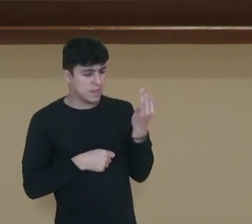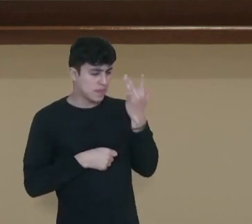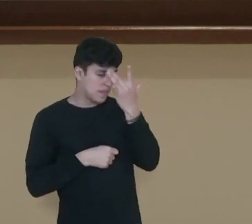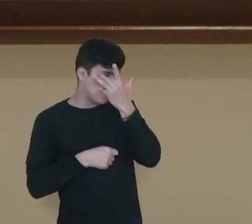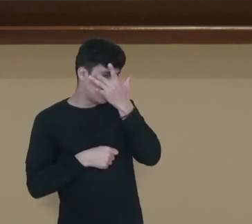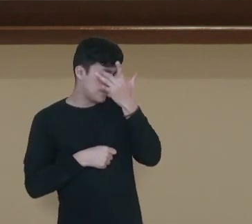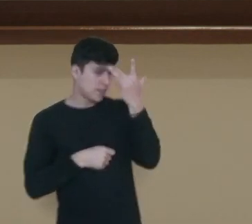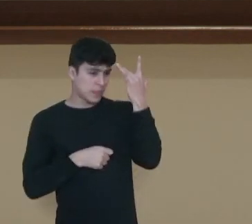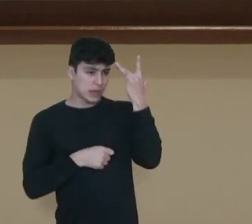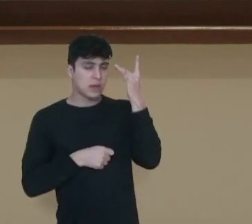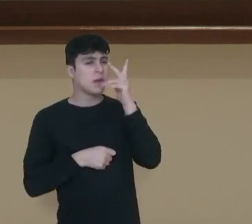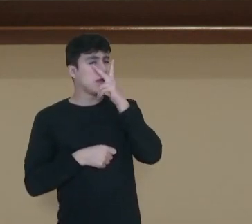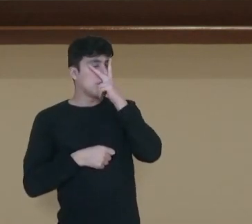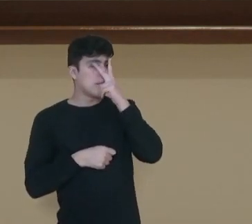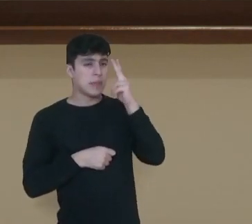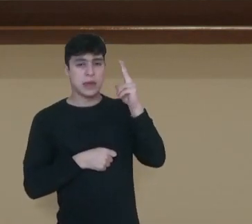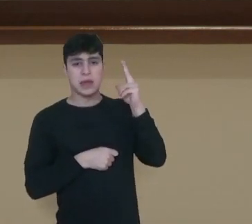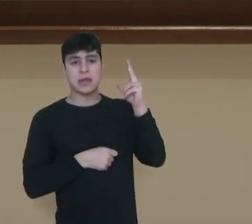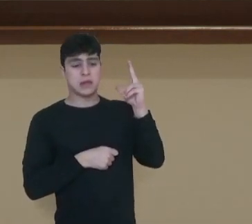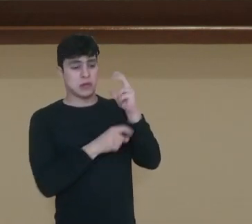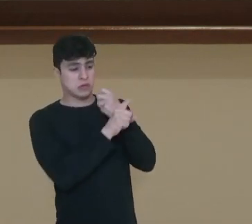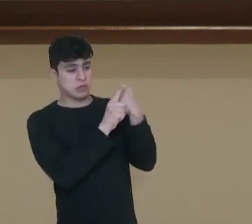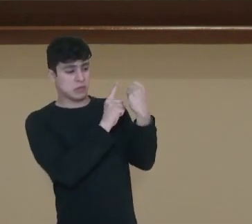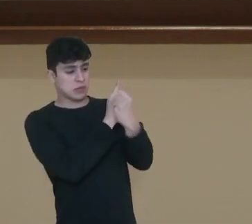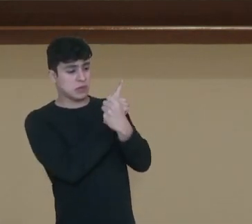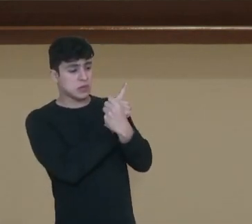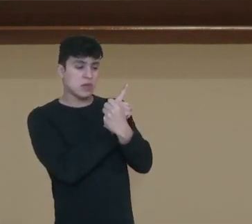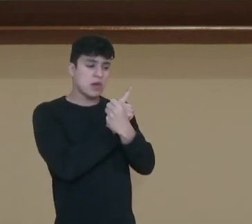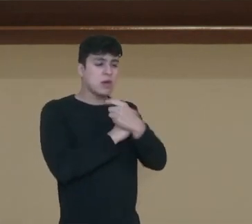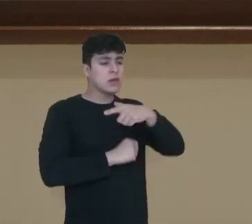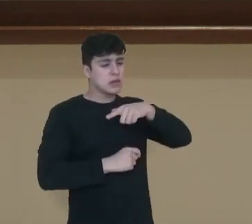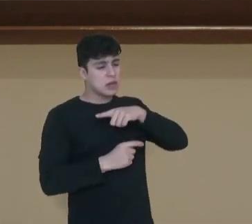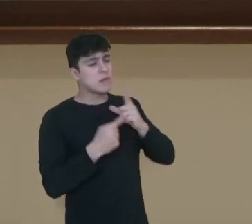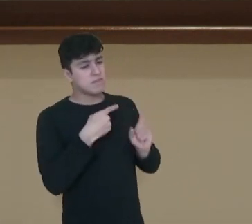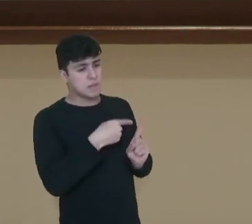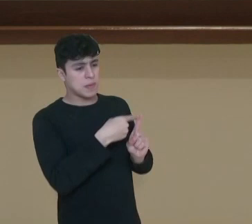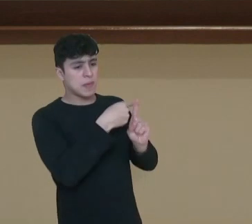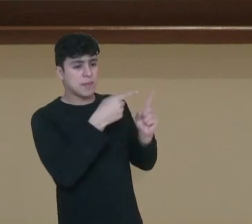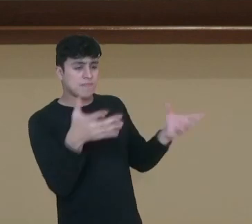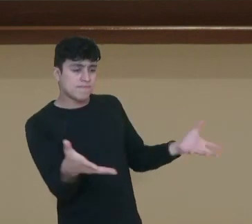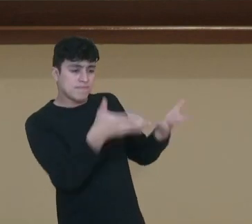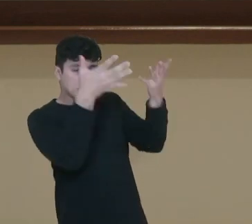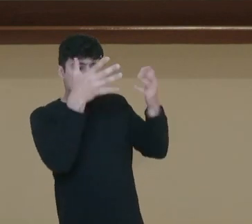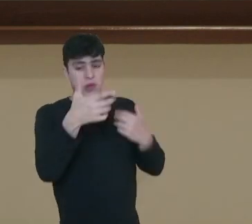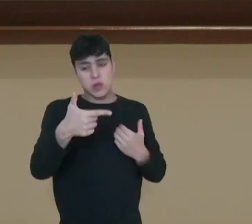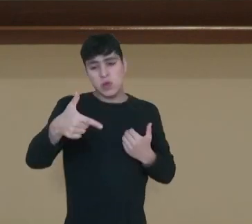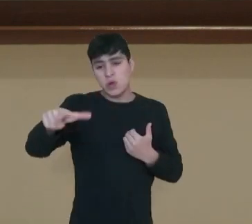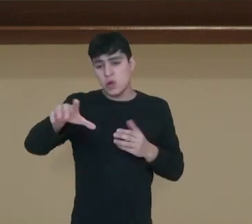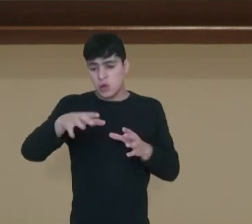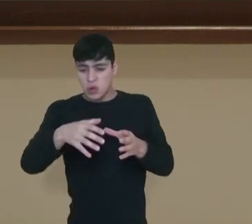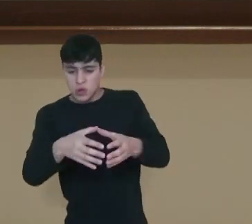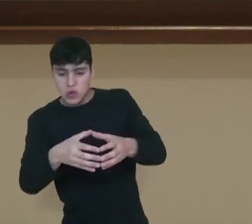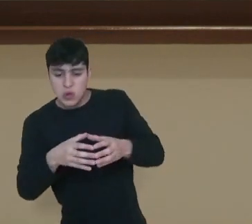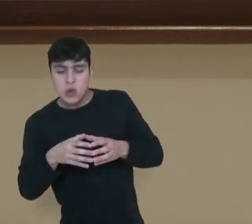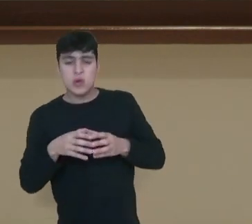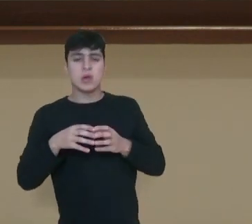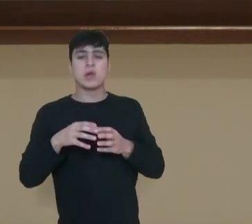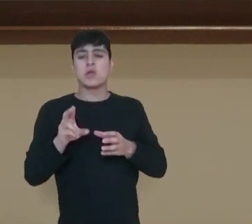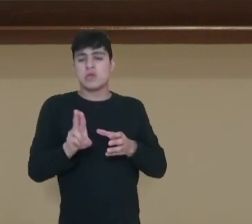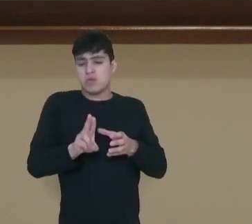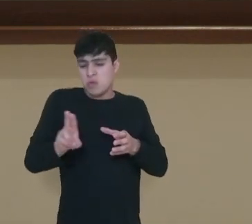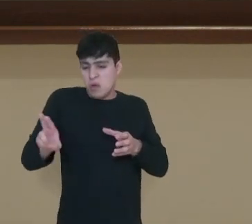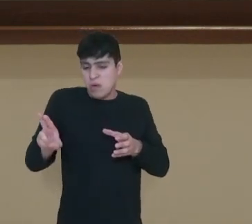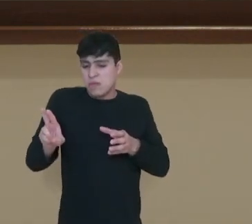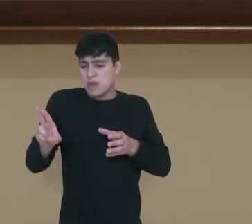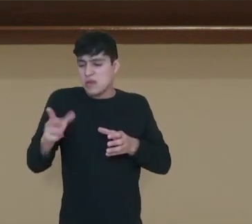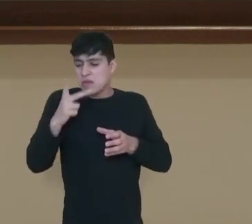alguns favorecimentos sociais e outros são considerados como, por exemplo, o que eles chamam até do que seria quase